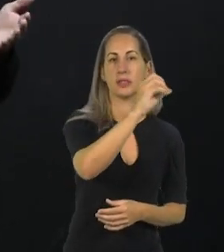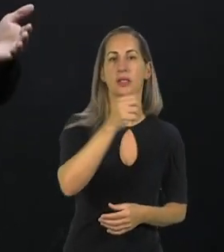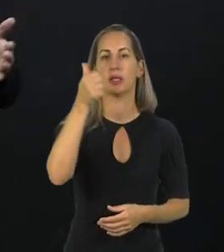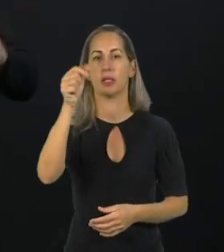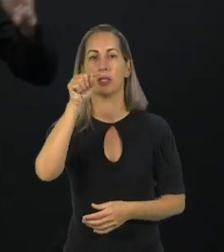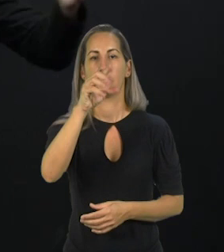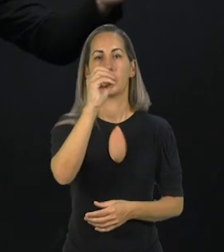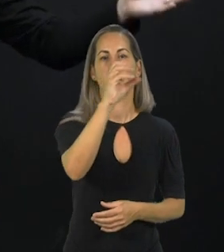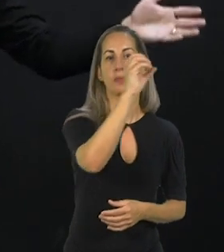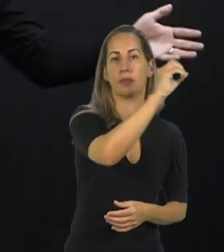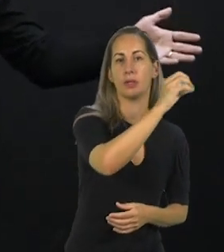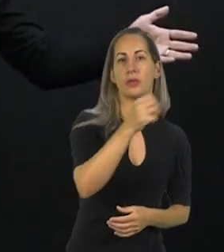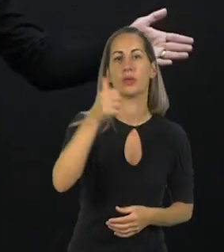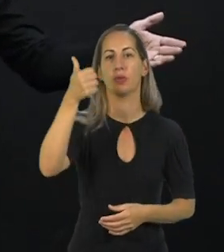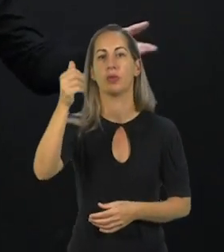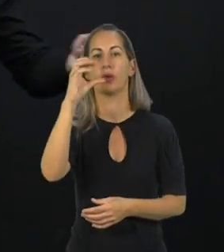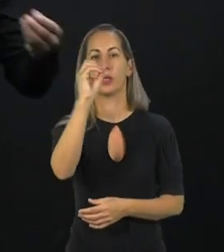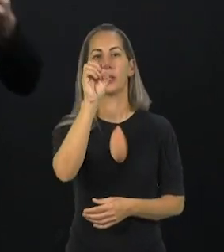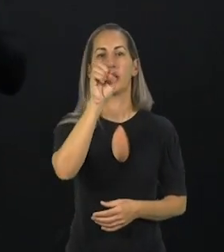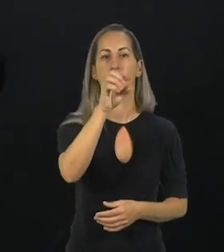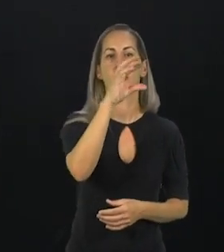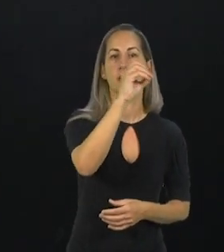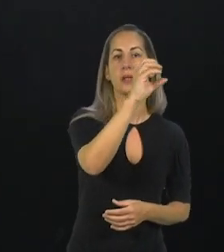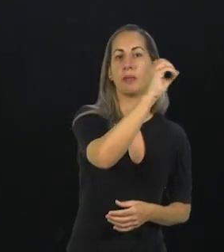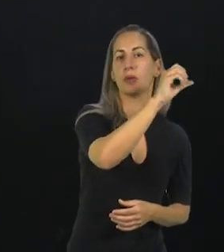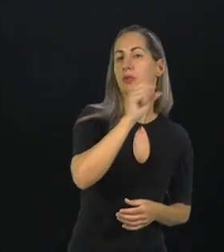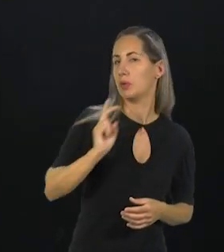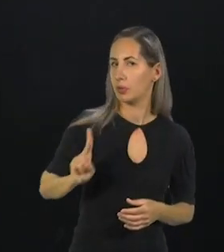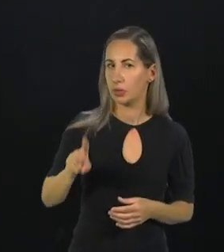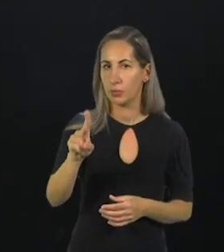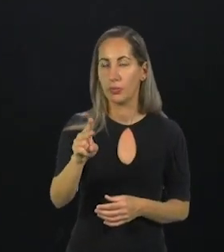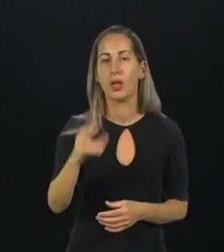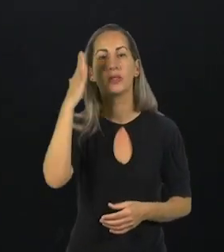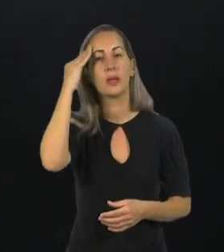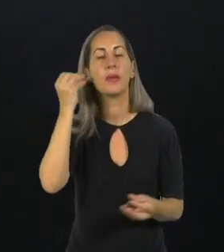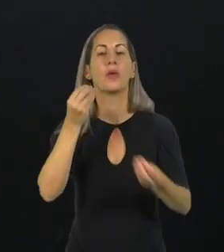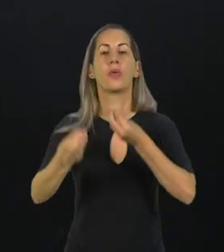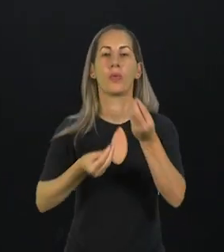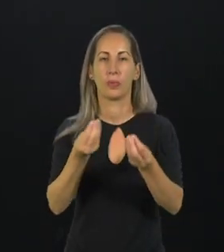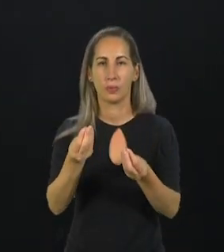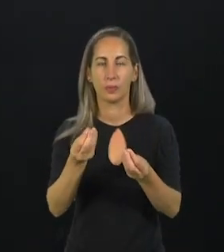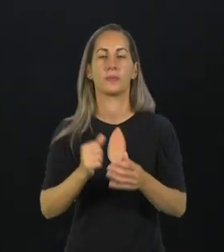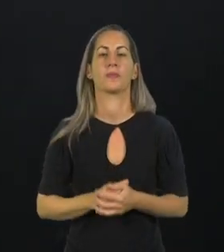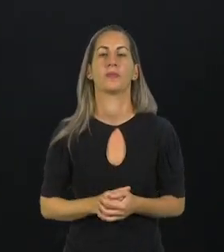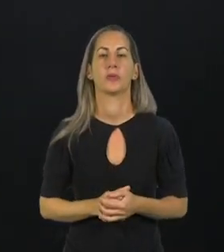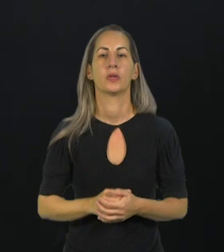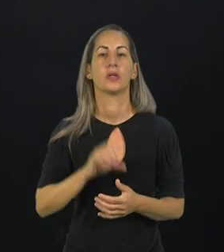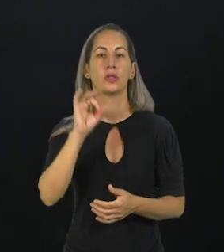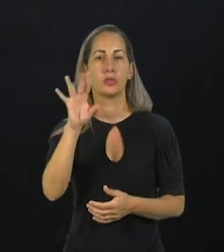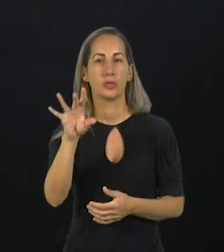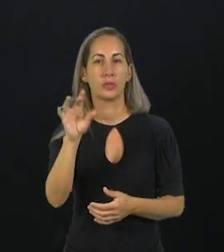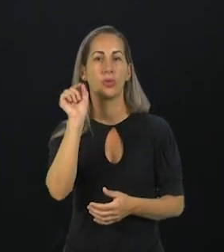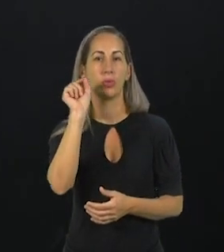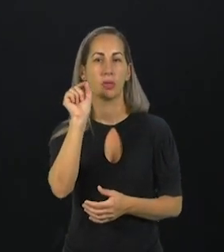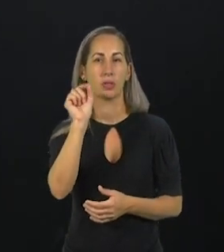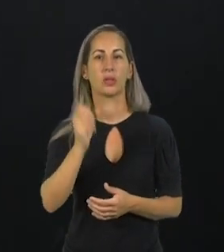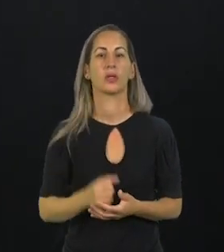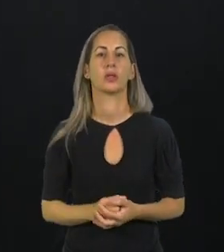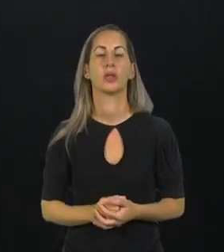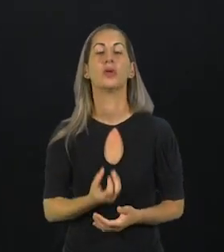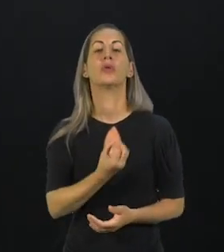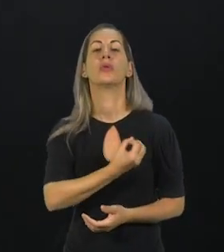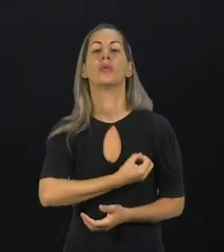1000, 10.000 e assim seguindo. Como é que a gente vai saber qual deles colocar? É só você verificar então